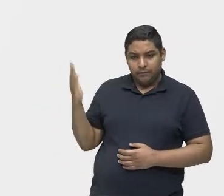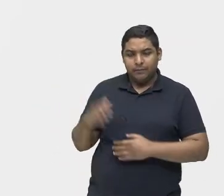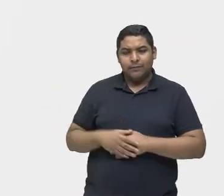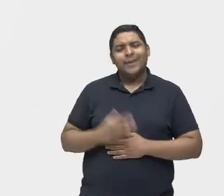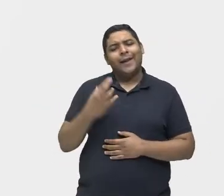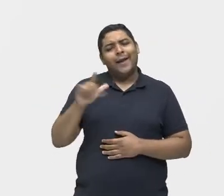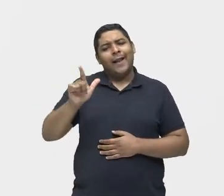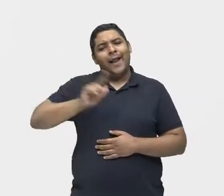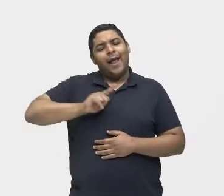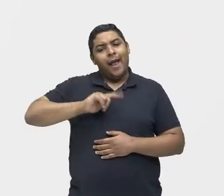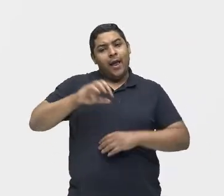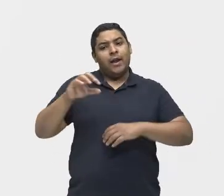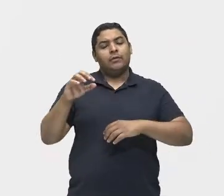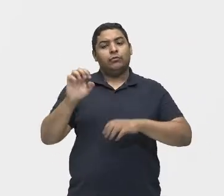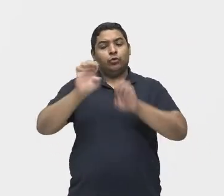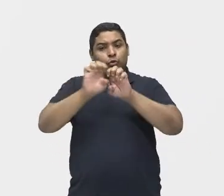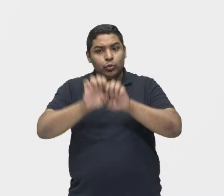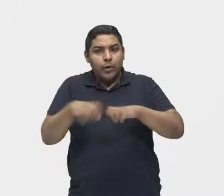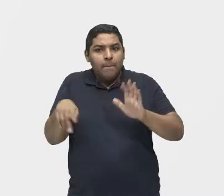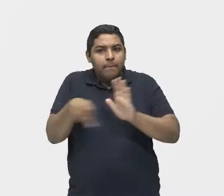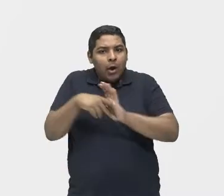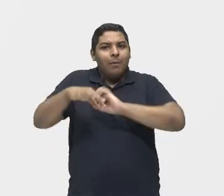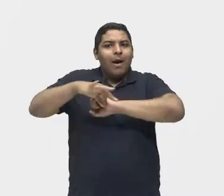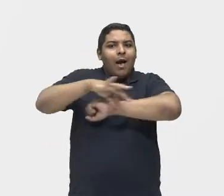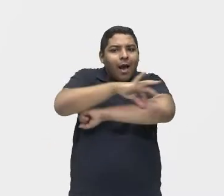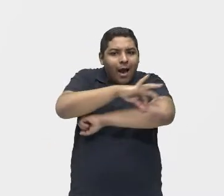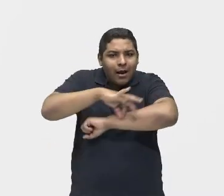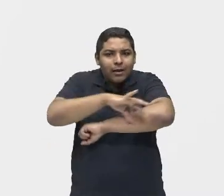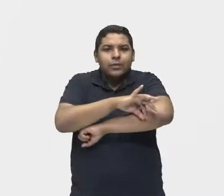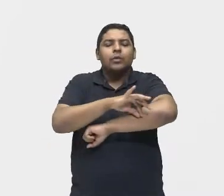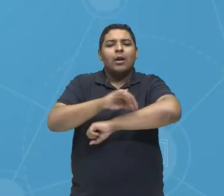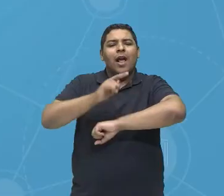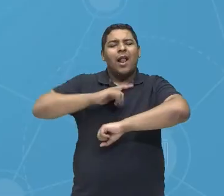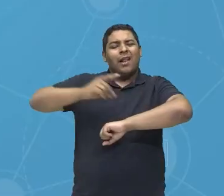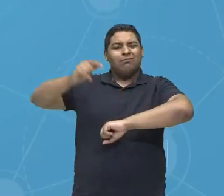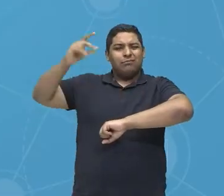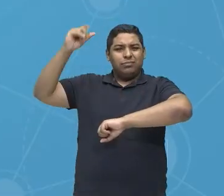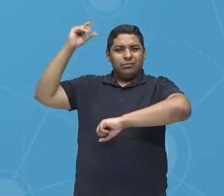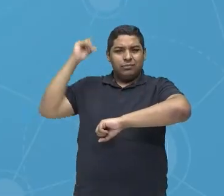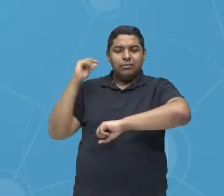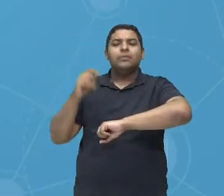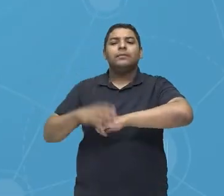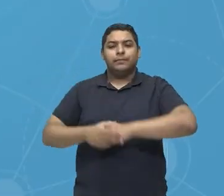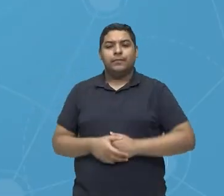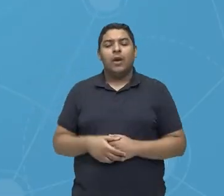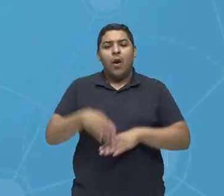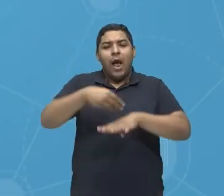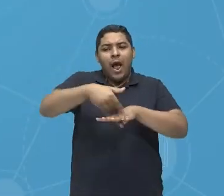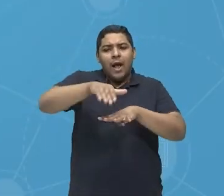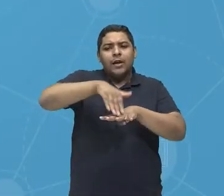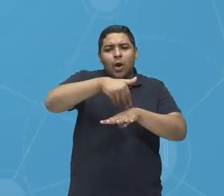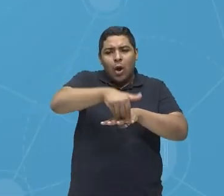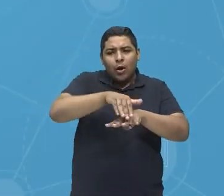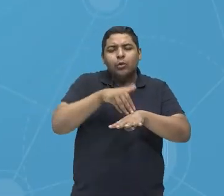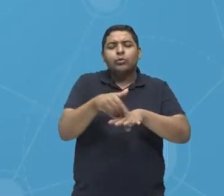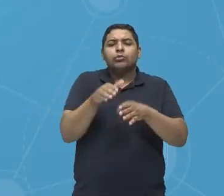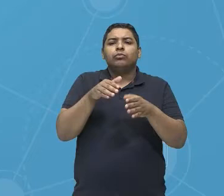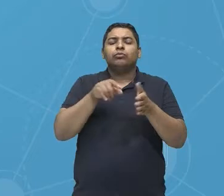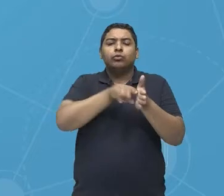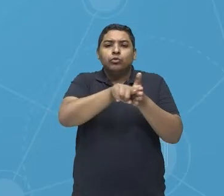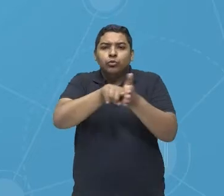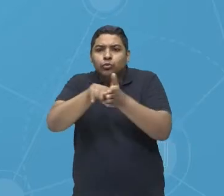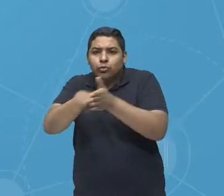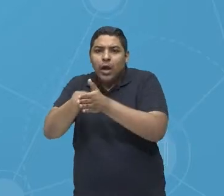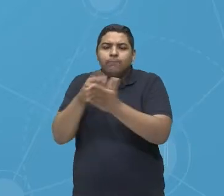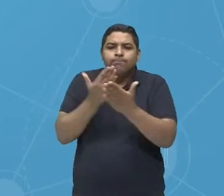uma estrutura arquitetônica que nós temos os vestígios. Então, através dos arqueólogos, vão estudando como esse